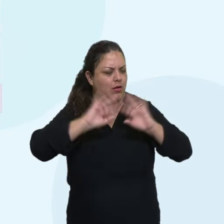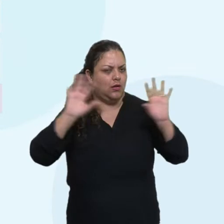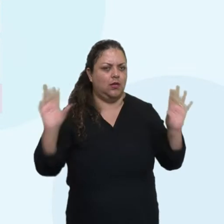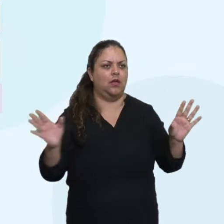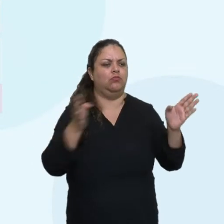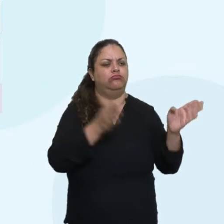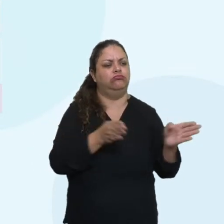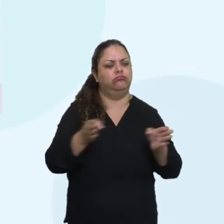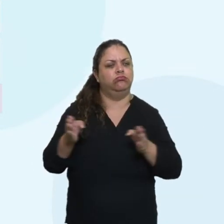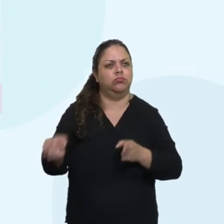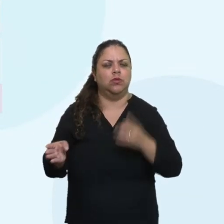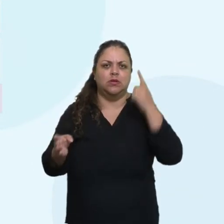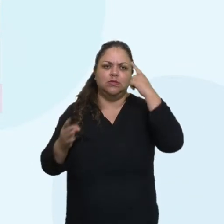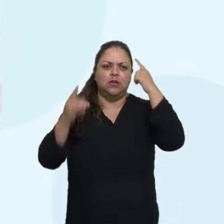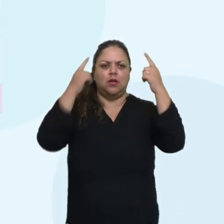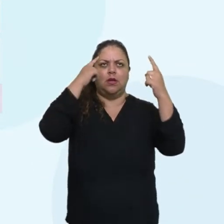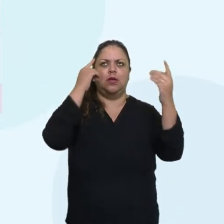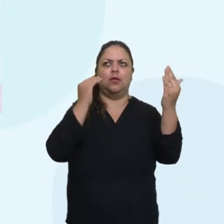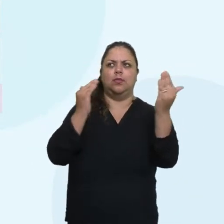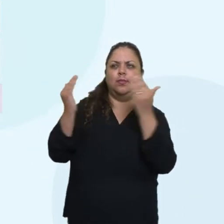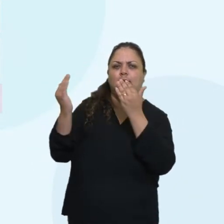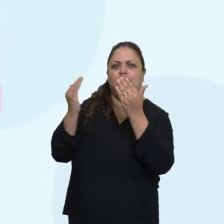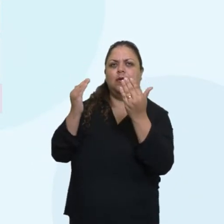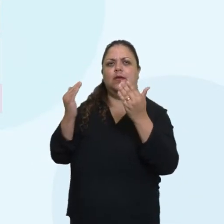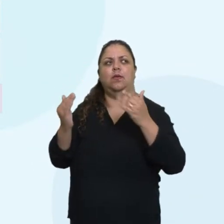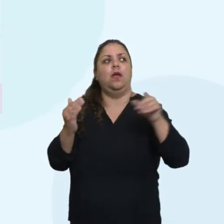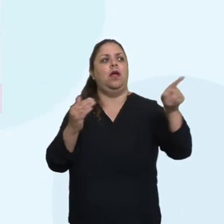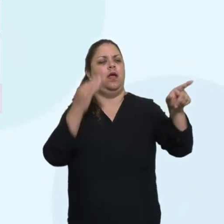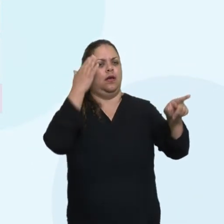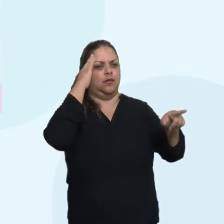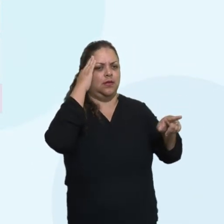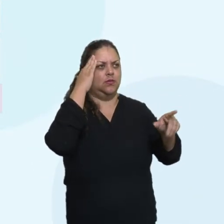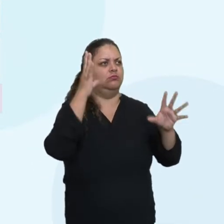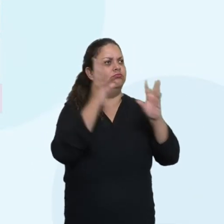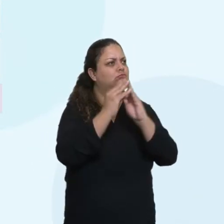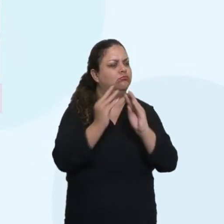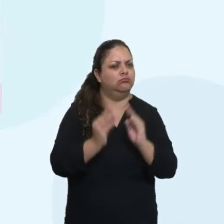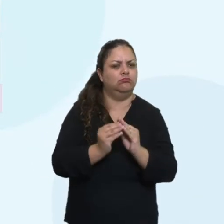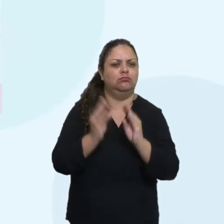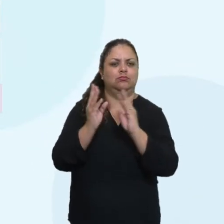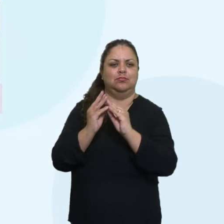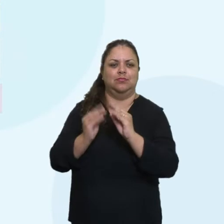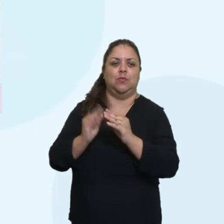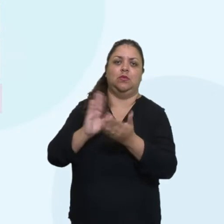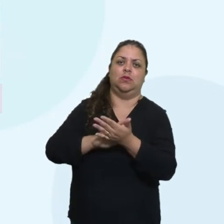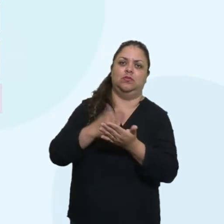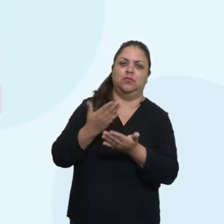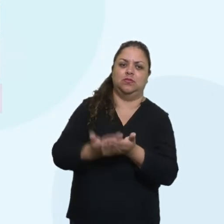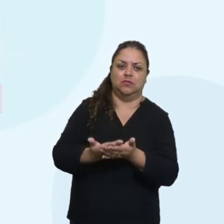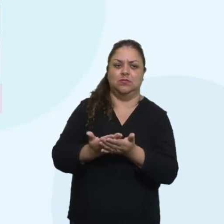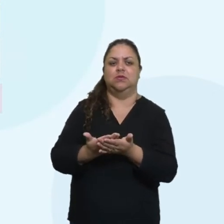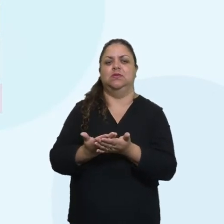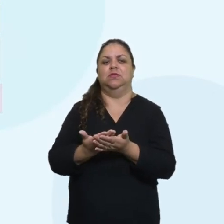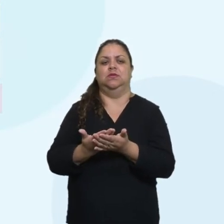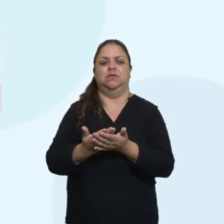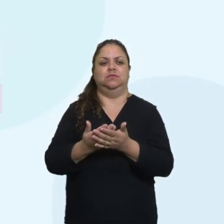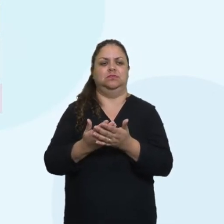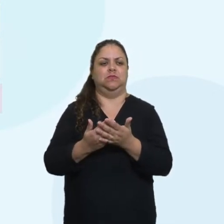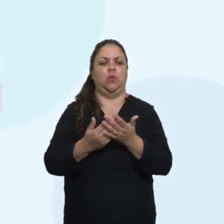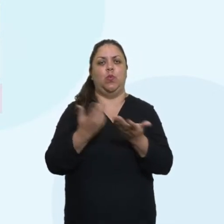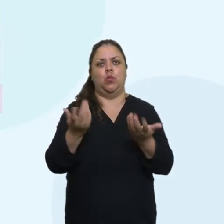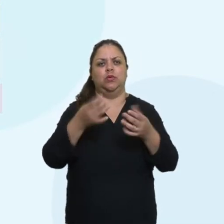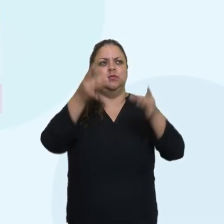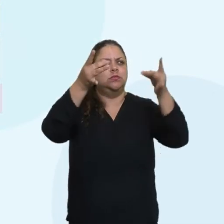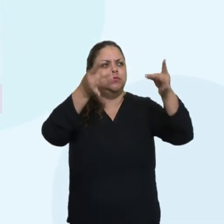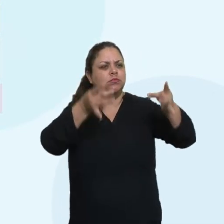de organização comparando classificando Resumindo inferindo traduzido interpretando dando e